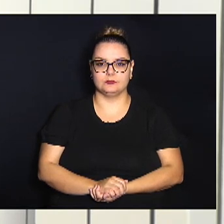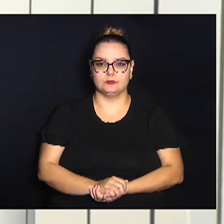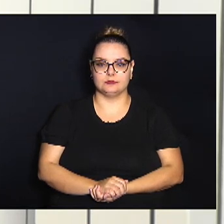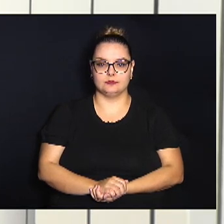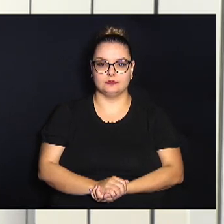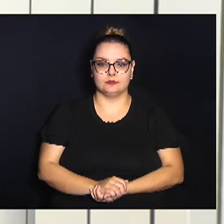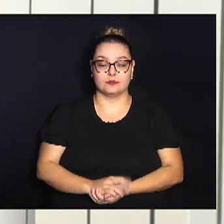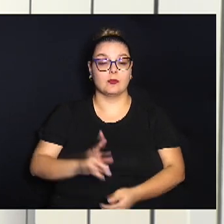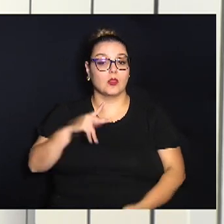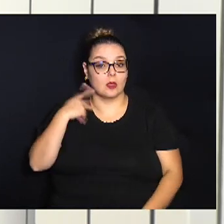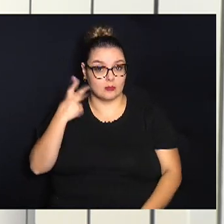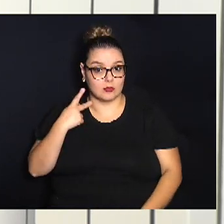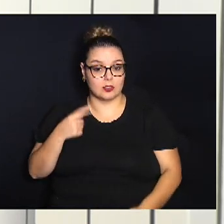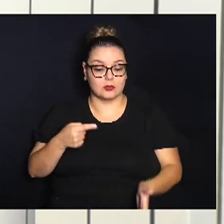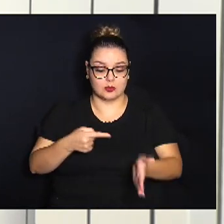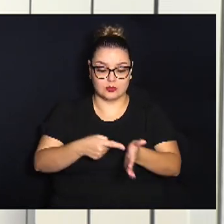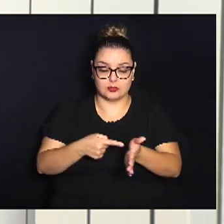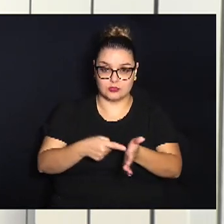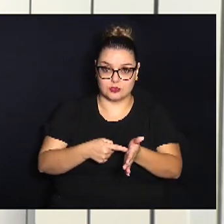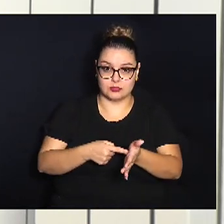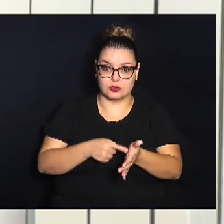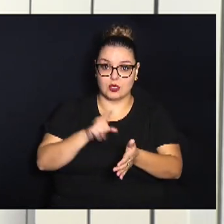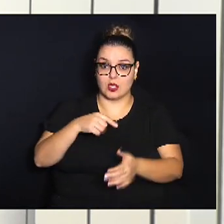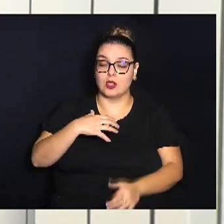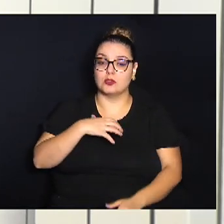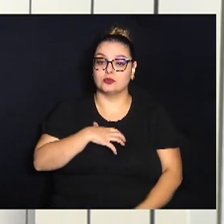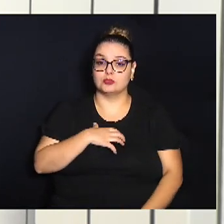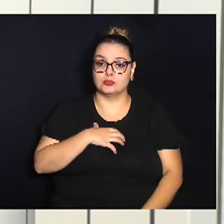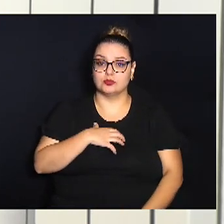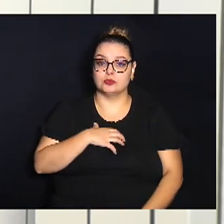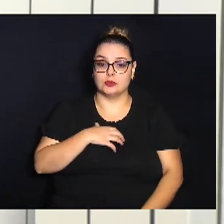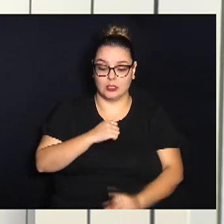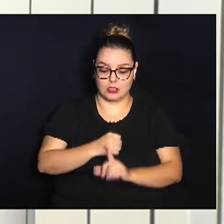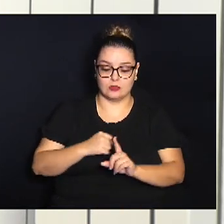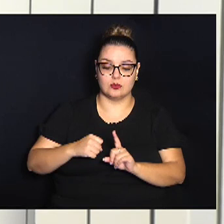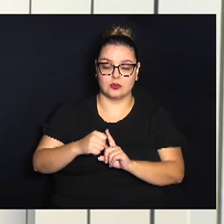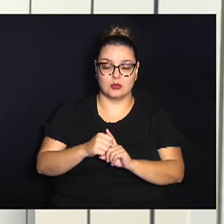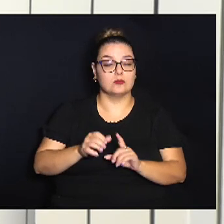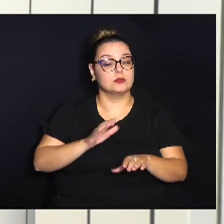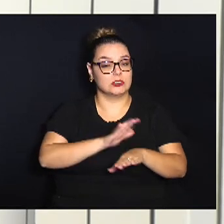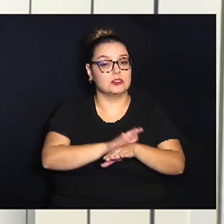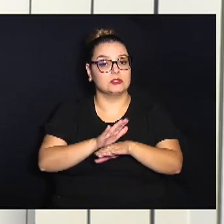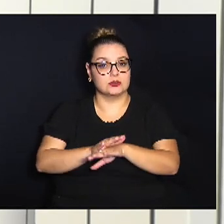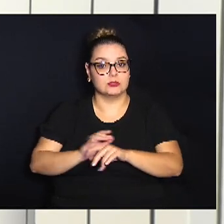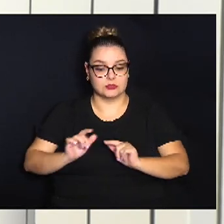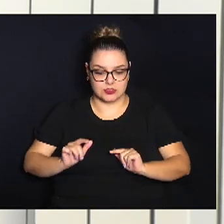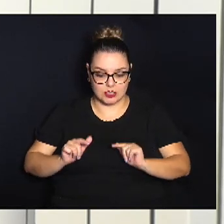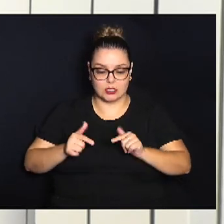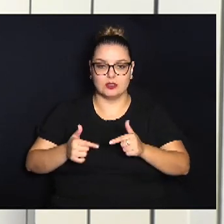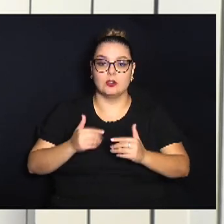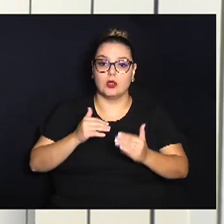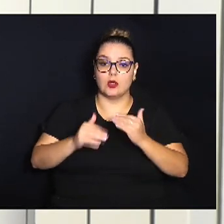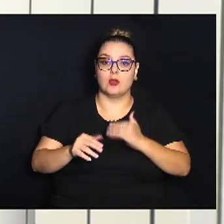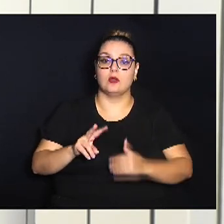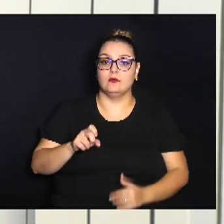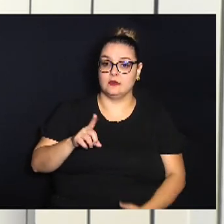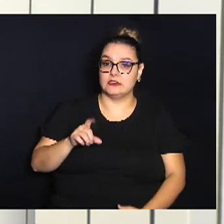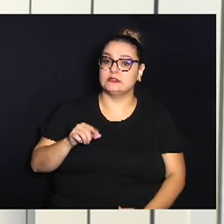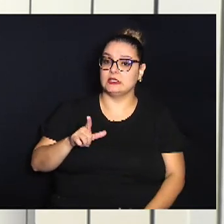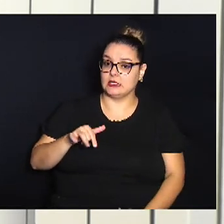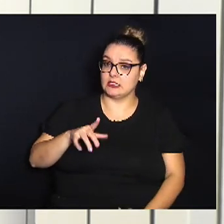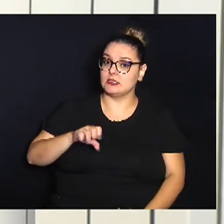Para o vereador, a denúncia é uma forma da sociedade cooperar na luta contra o vandalismo aqui